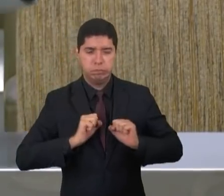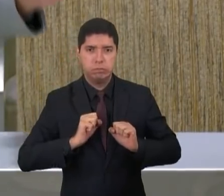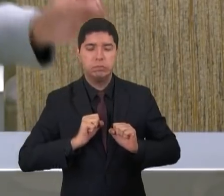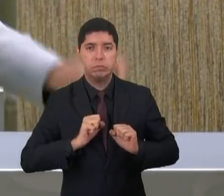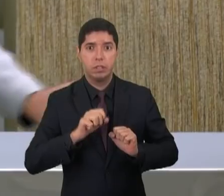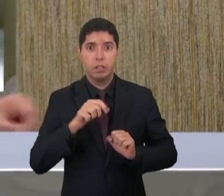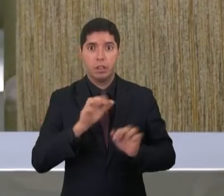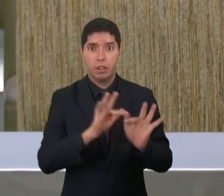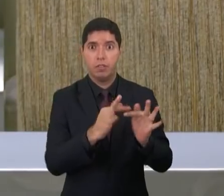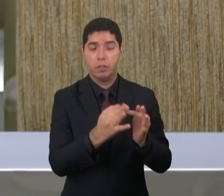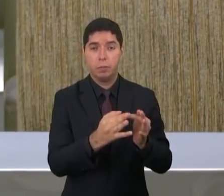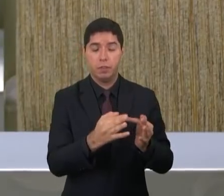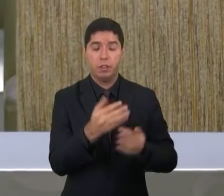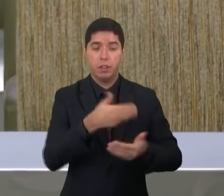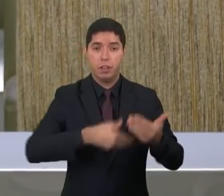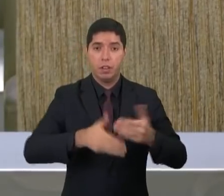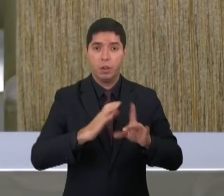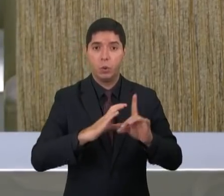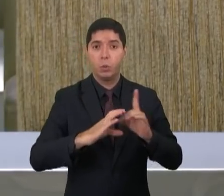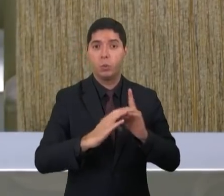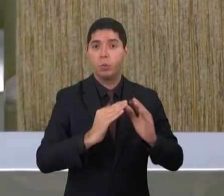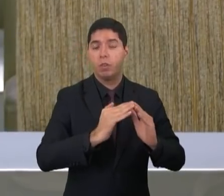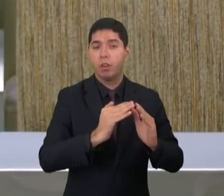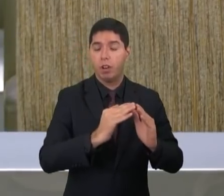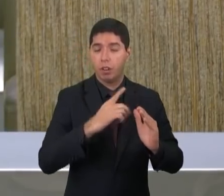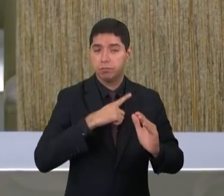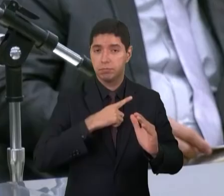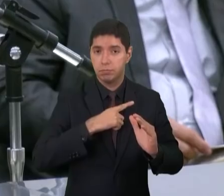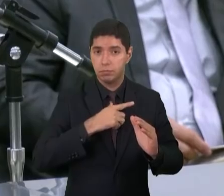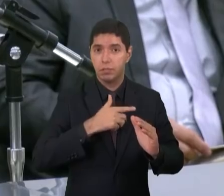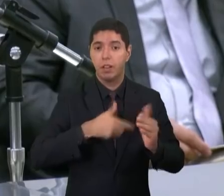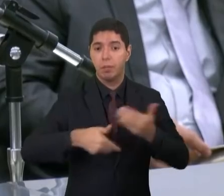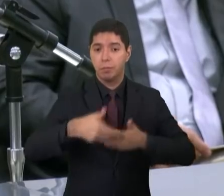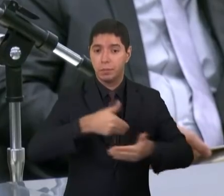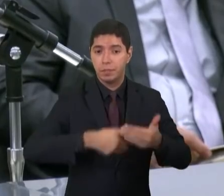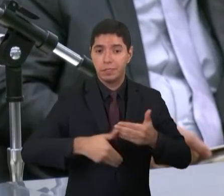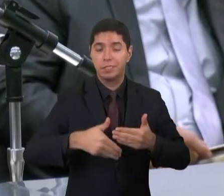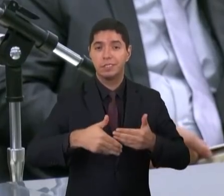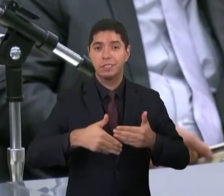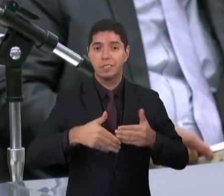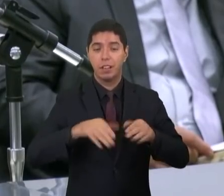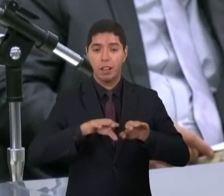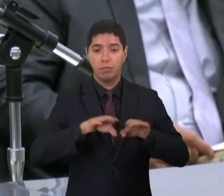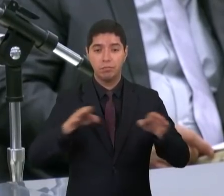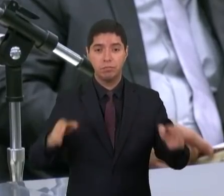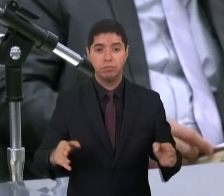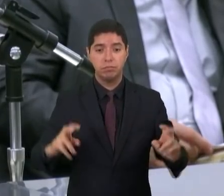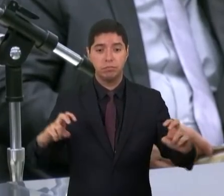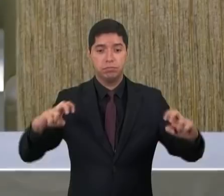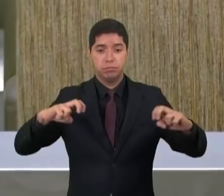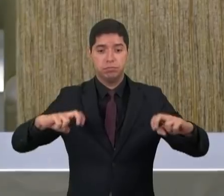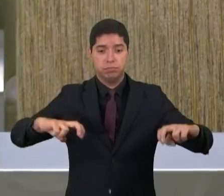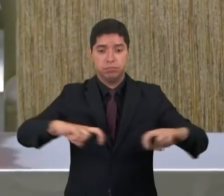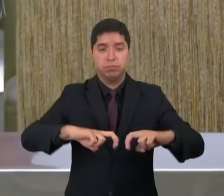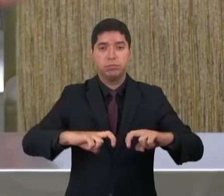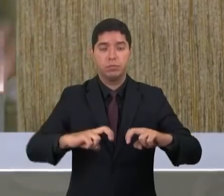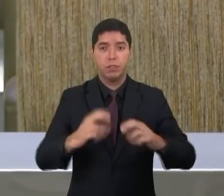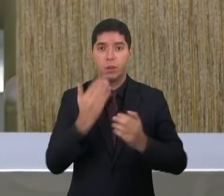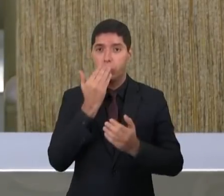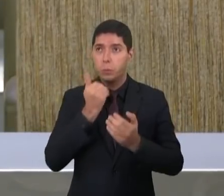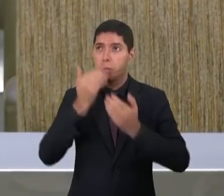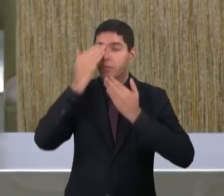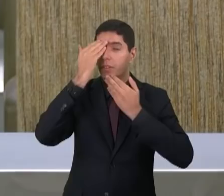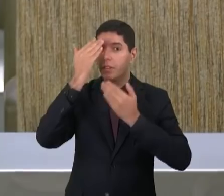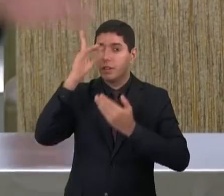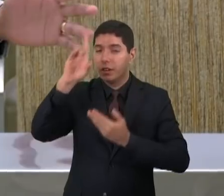culto doméstico. É aquela família que se reúne na hora das refeições para agradecer a